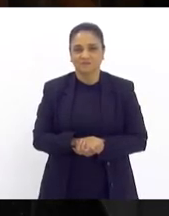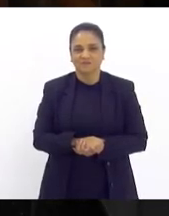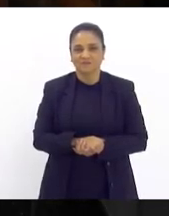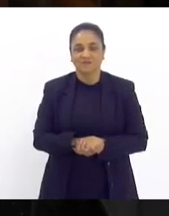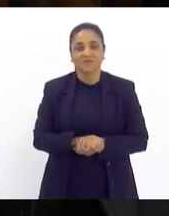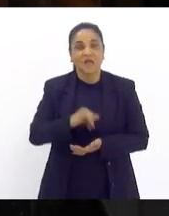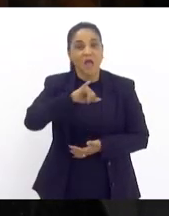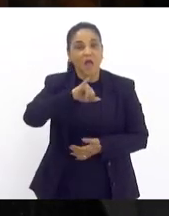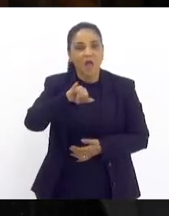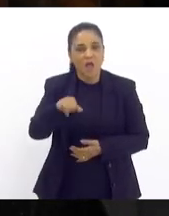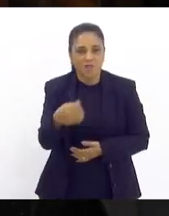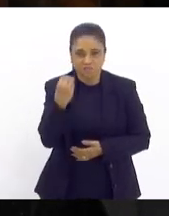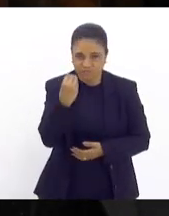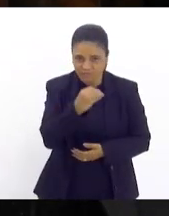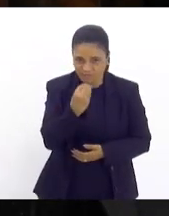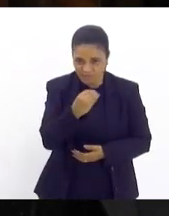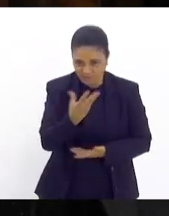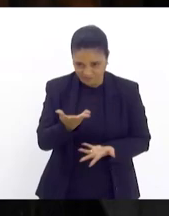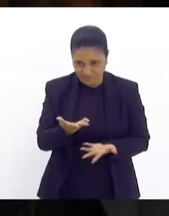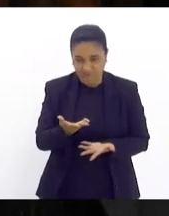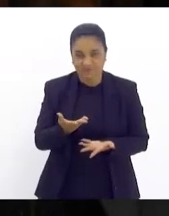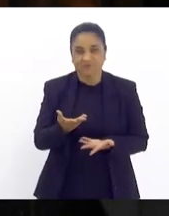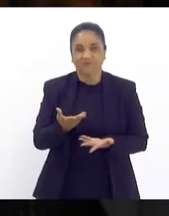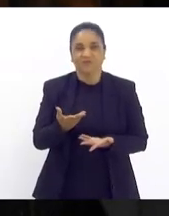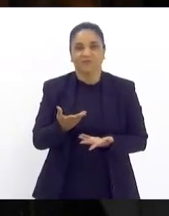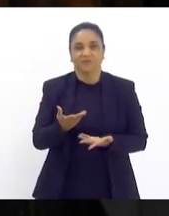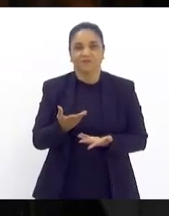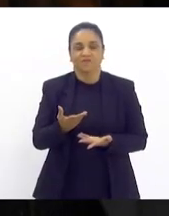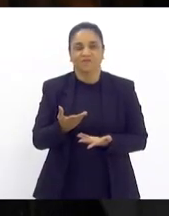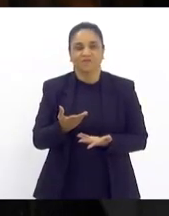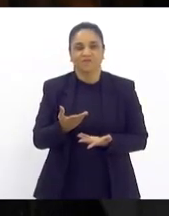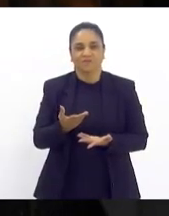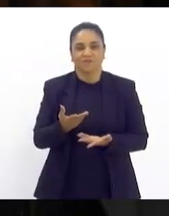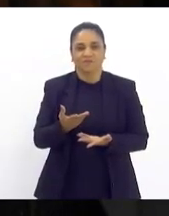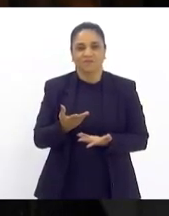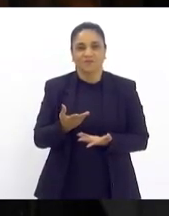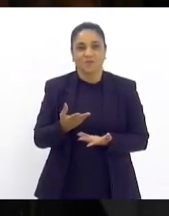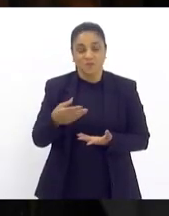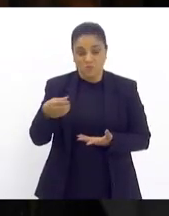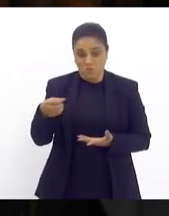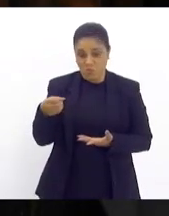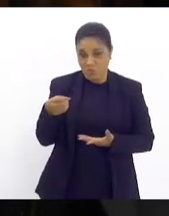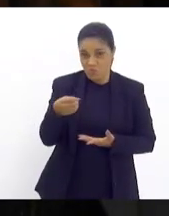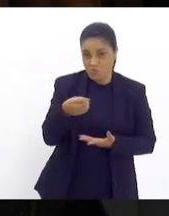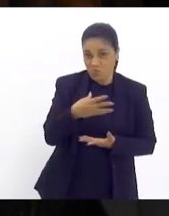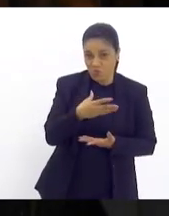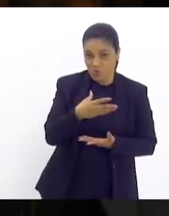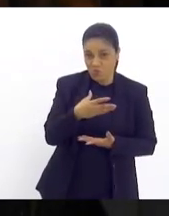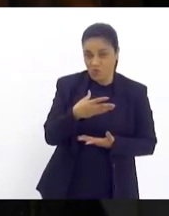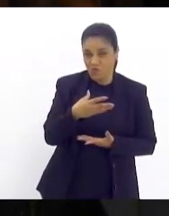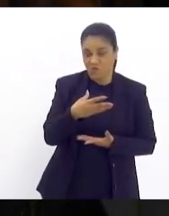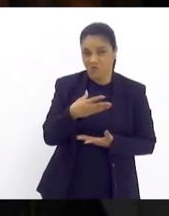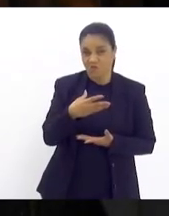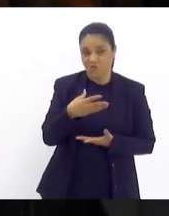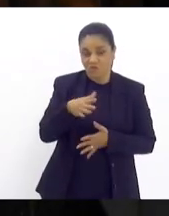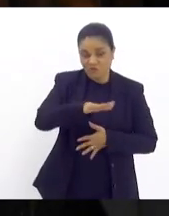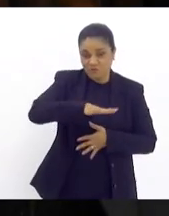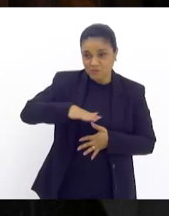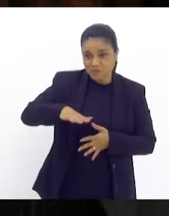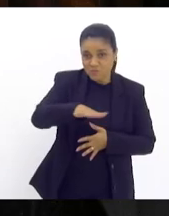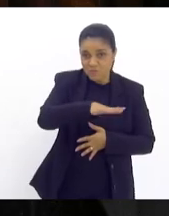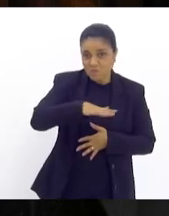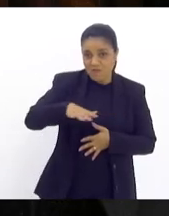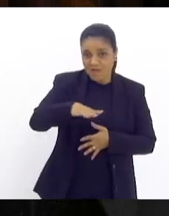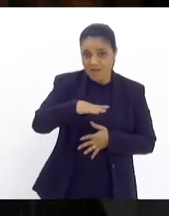reaproveitado no mistério novo que ele vai ter de funcionar como